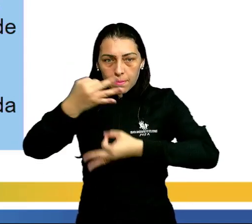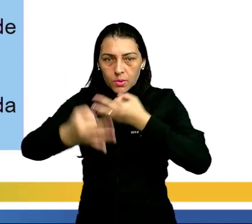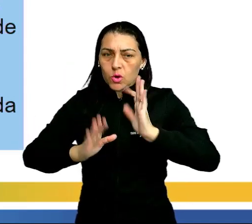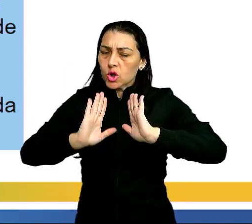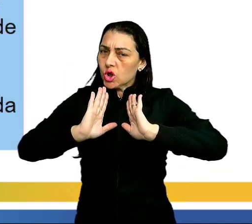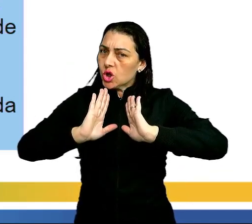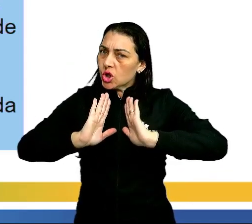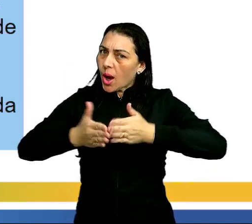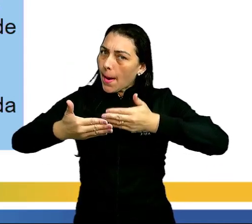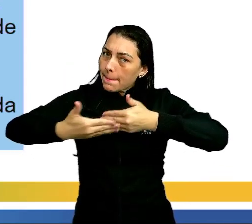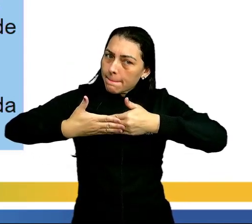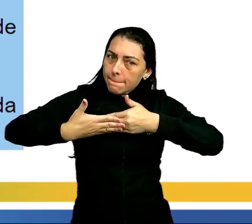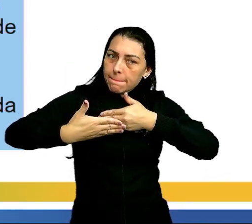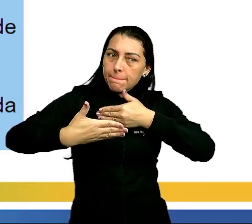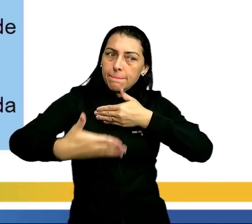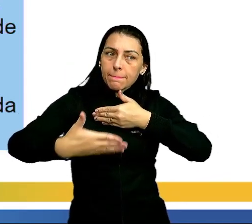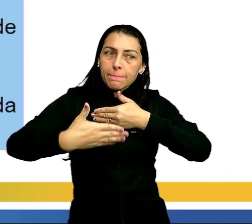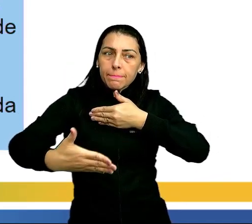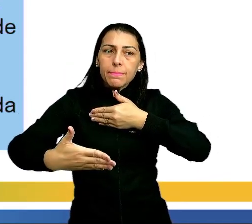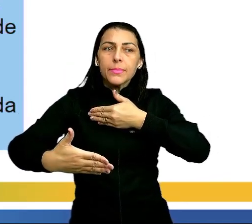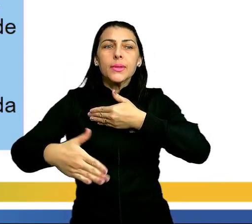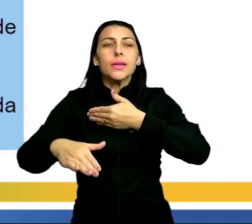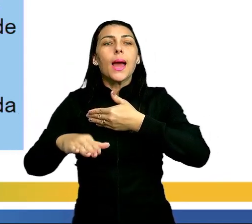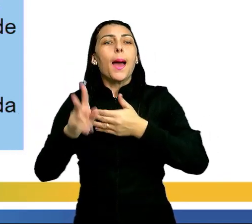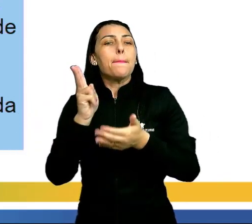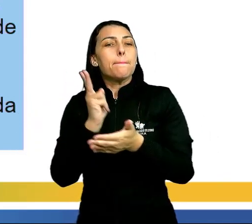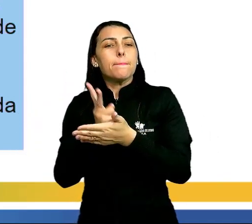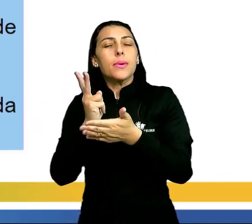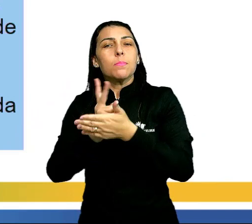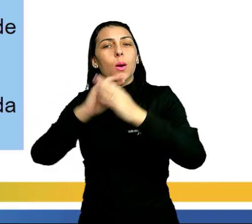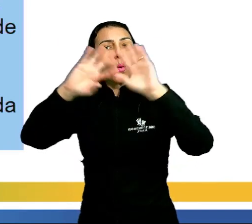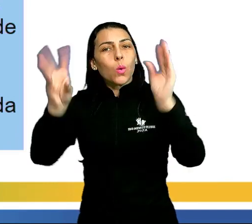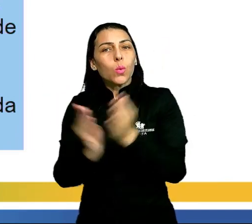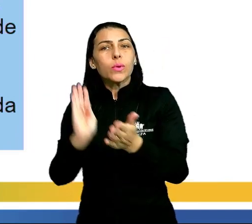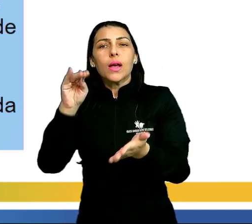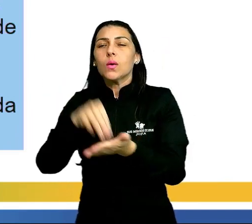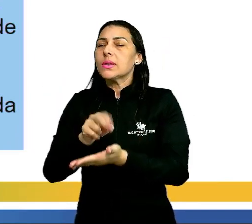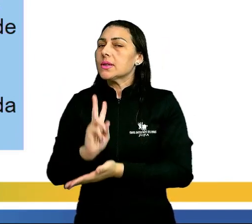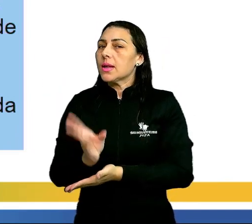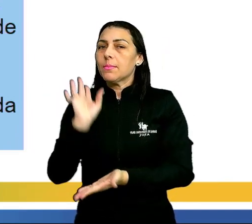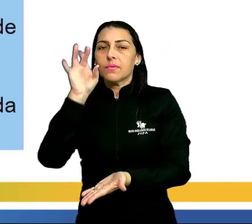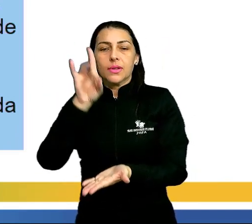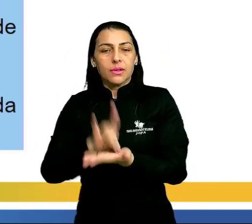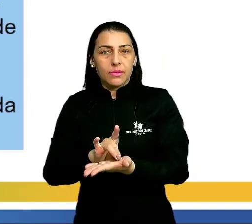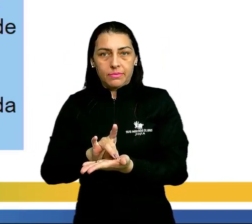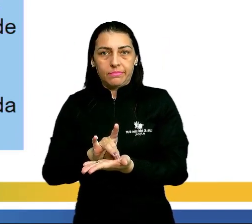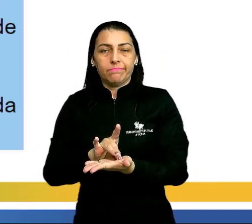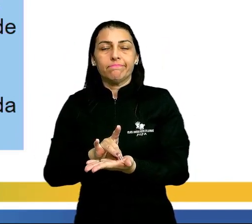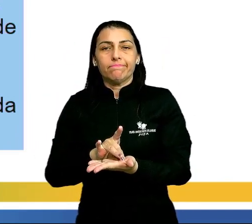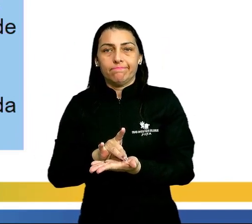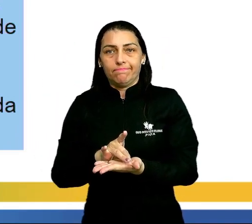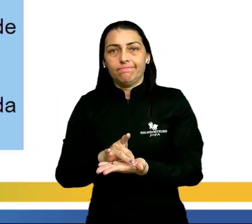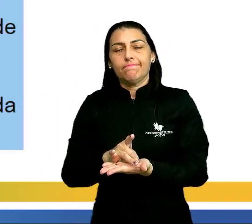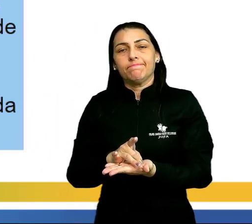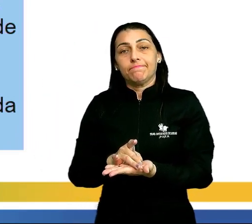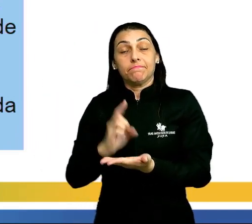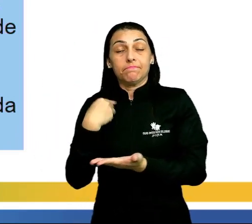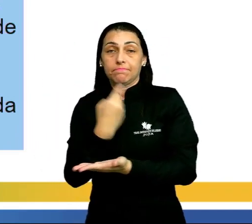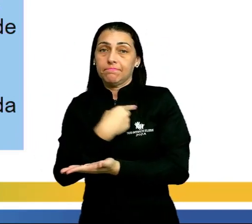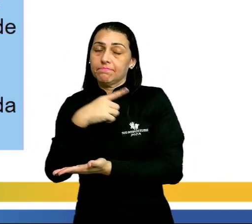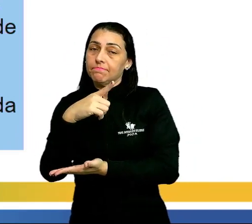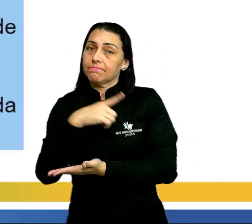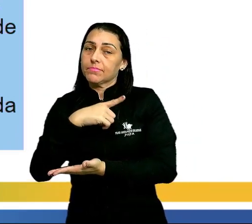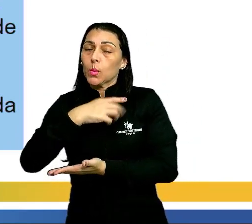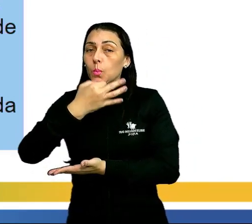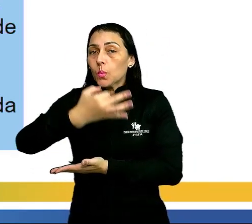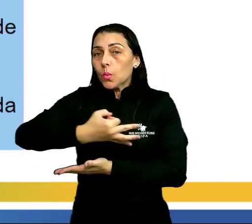argumento, já partindo do princípio de que essa mesma conclusão é verdadeira. Ou seja, então nós temos aí